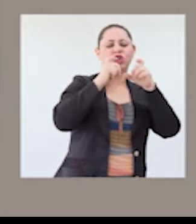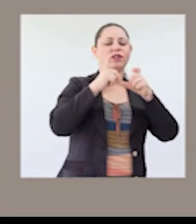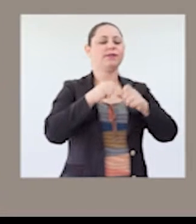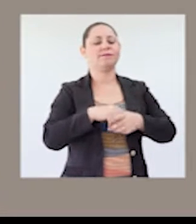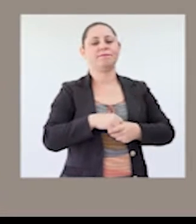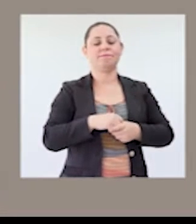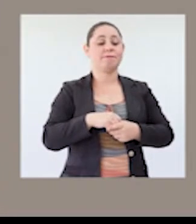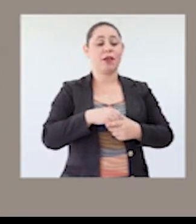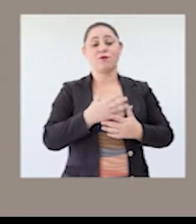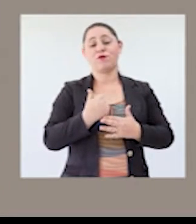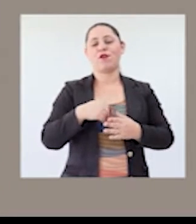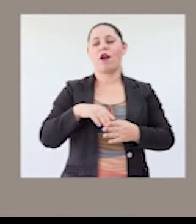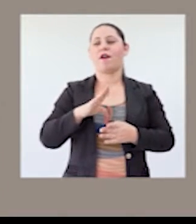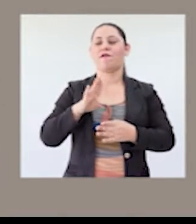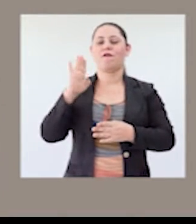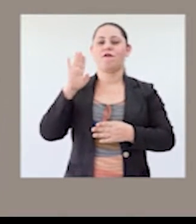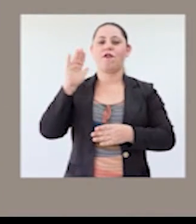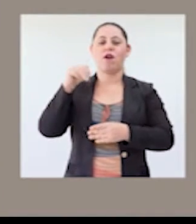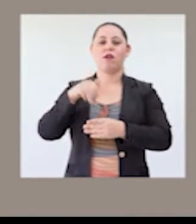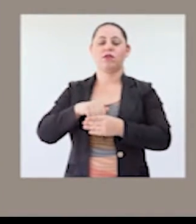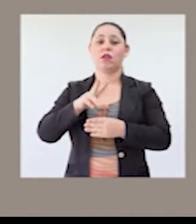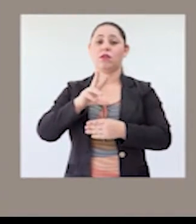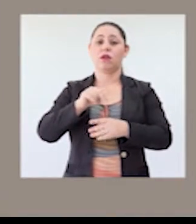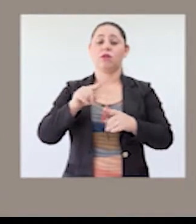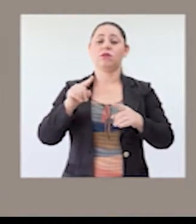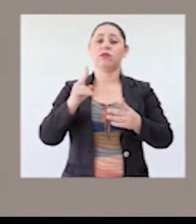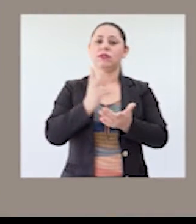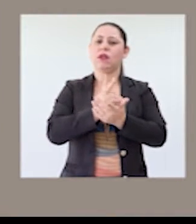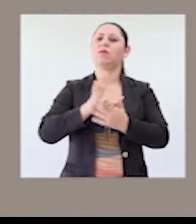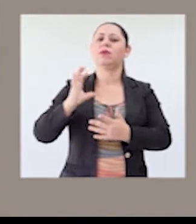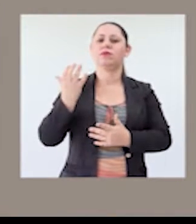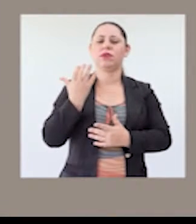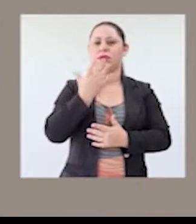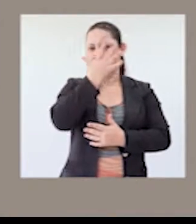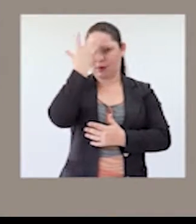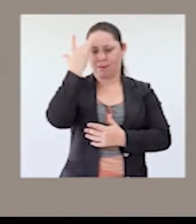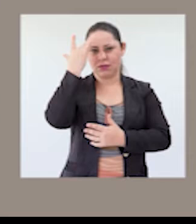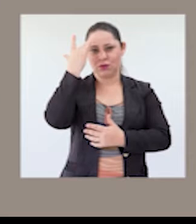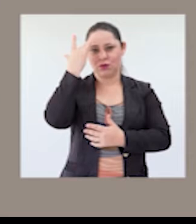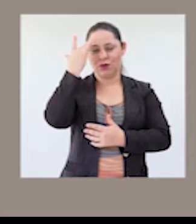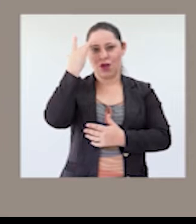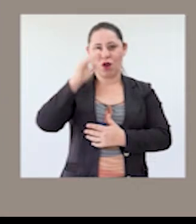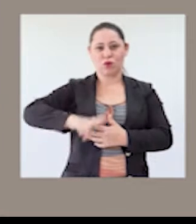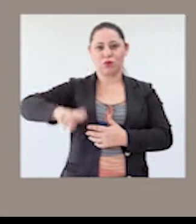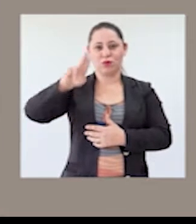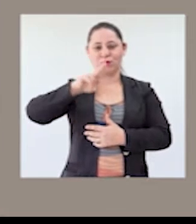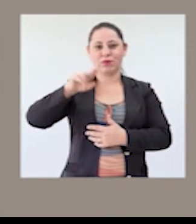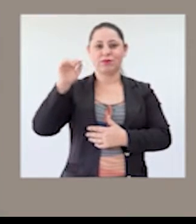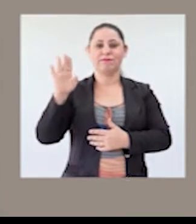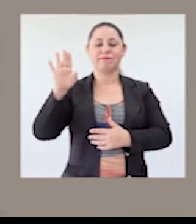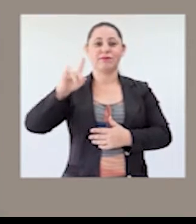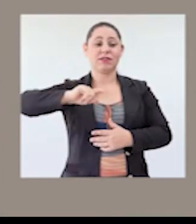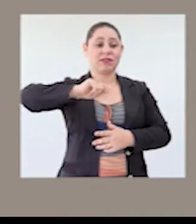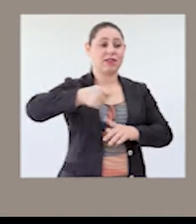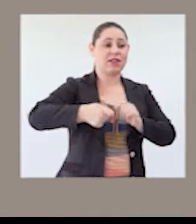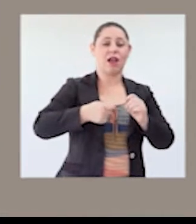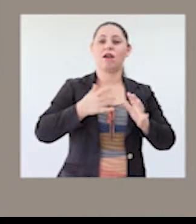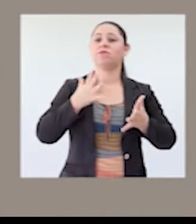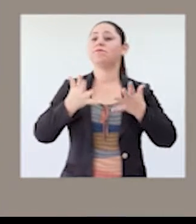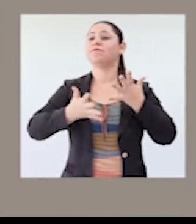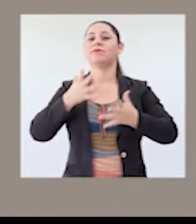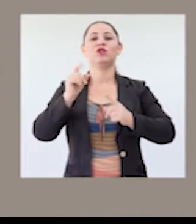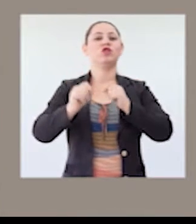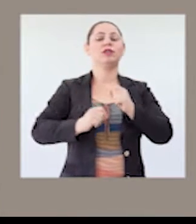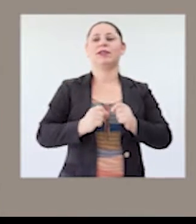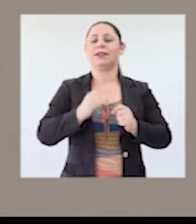né? Então, não raras vezes, os candidatos utilizam de gestos, de sinais com as